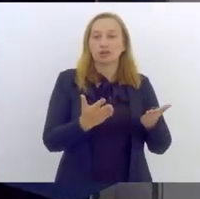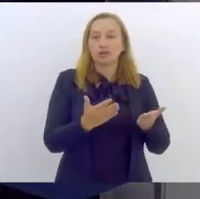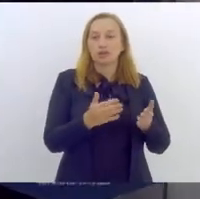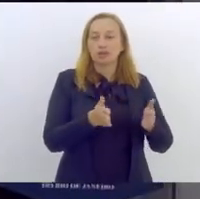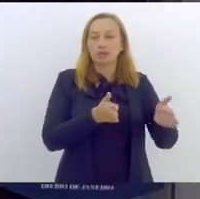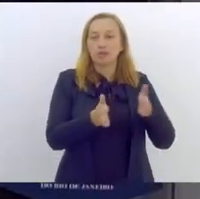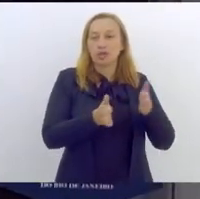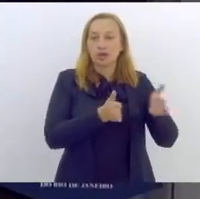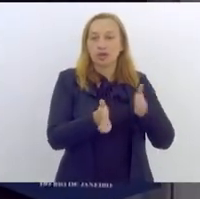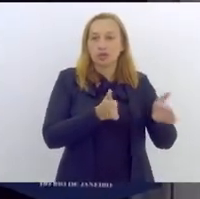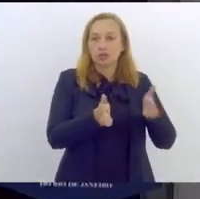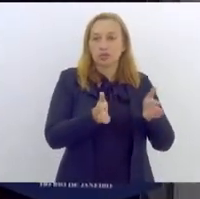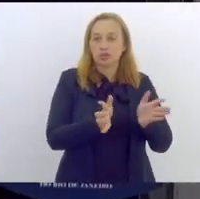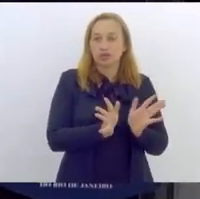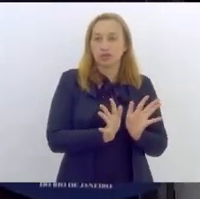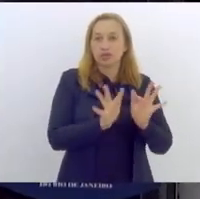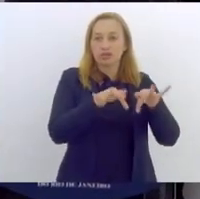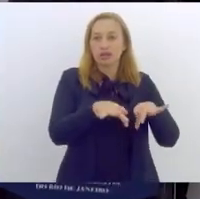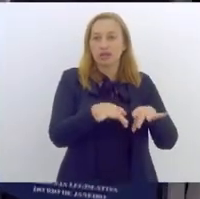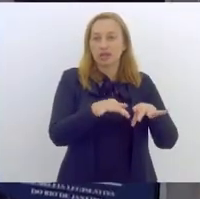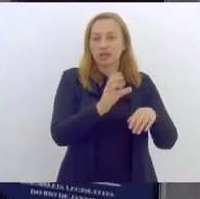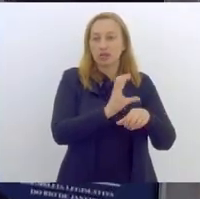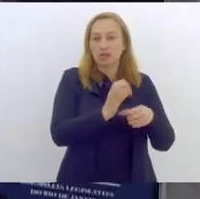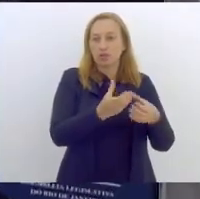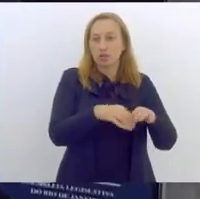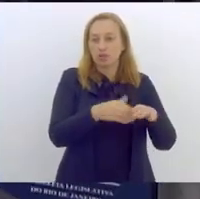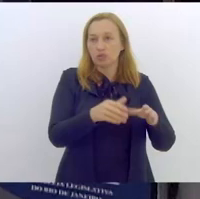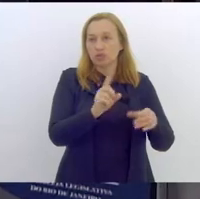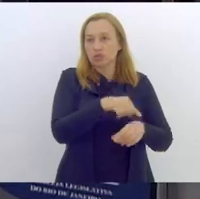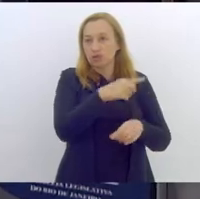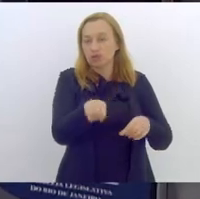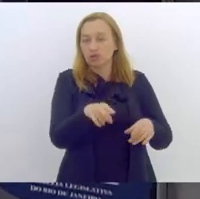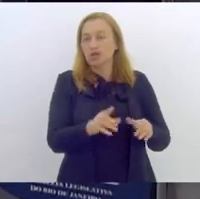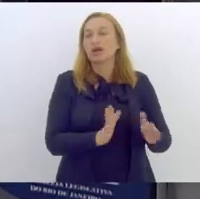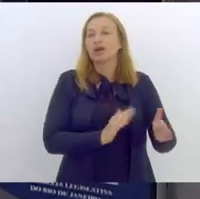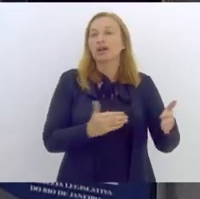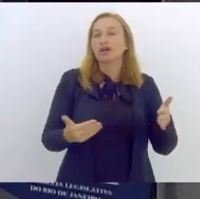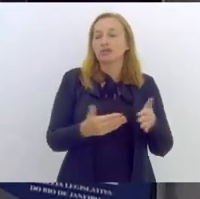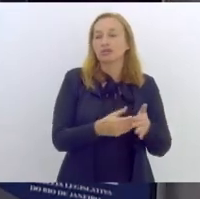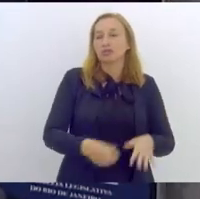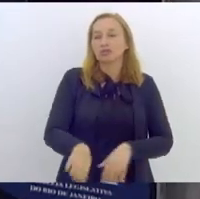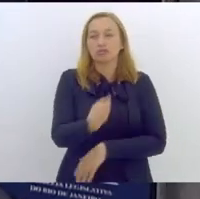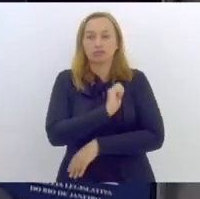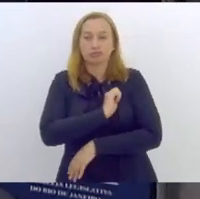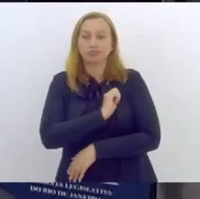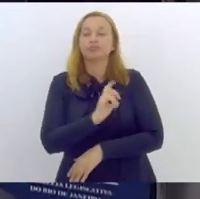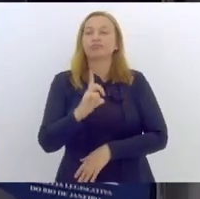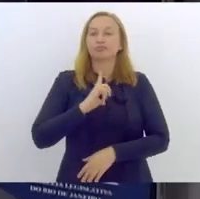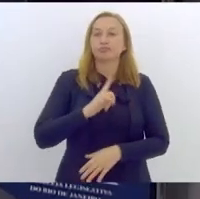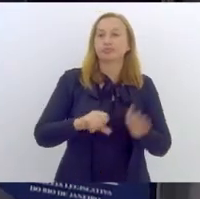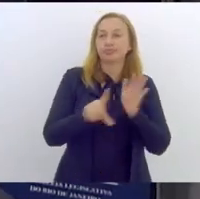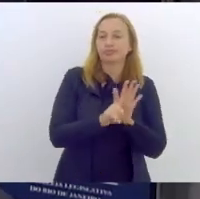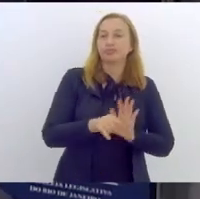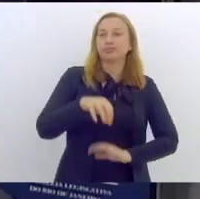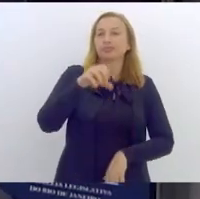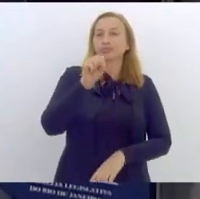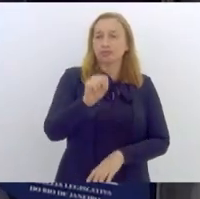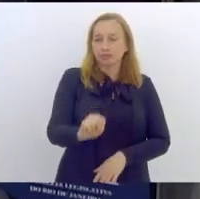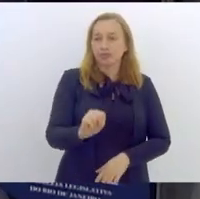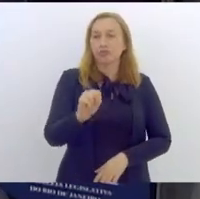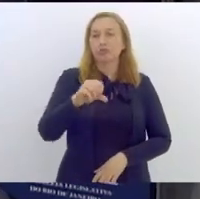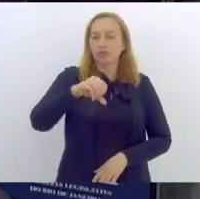concurso né E até o termo do regime de recuperação fiscal temos a lei 9.650